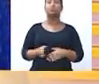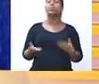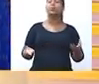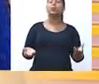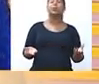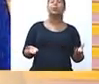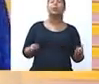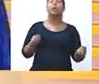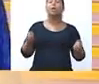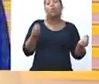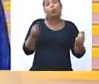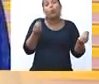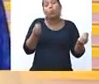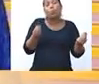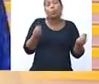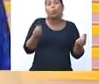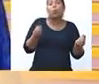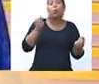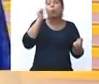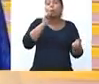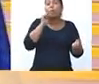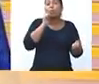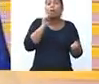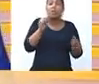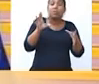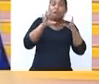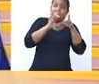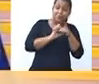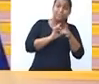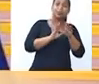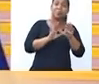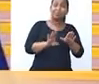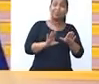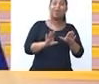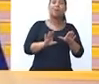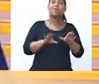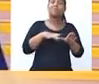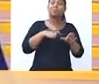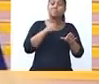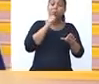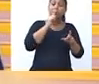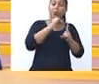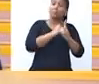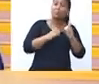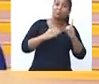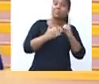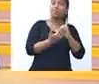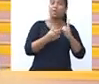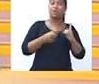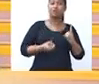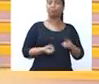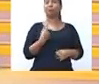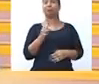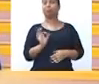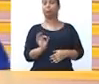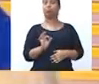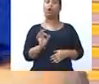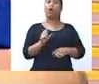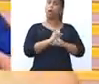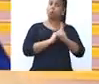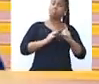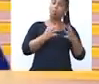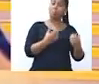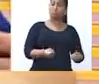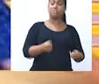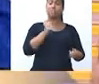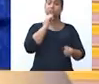funciona quando a mulher está inserida, mas naquelas posições em que a sociedade não causa um estranhamento, a sociedade aceita, que